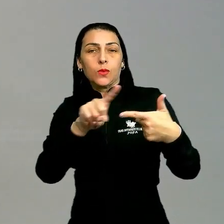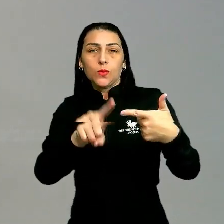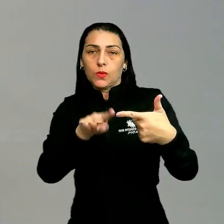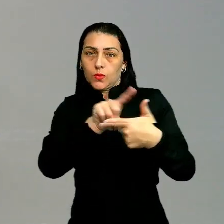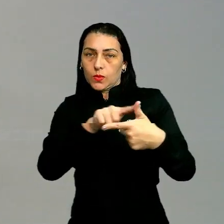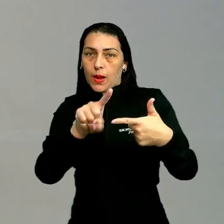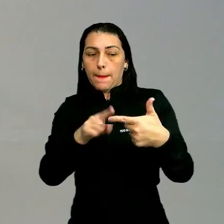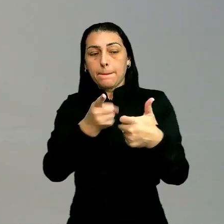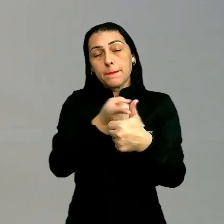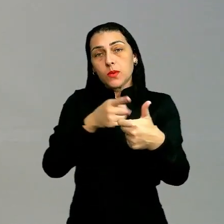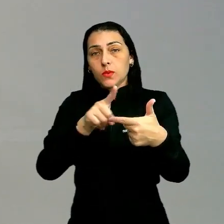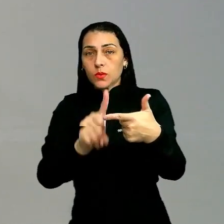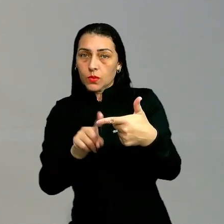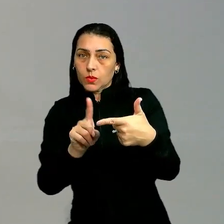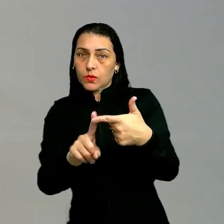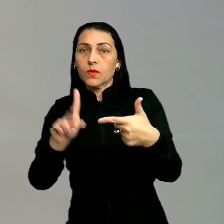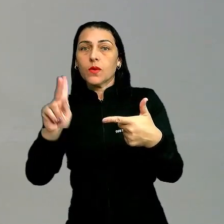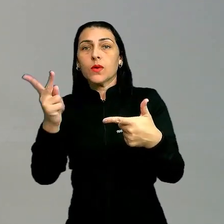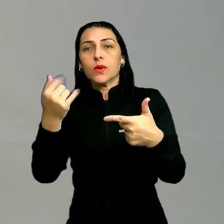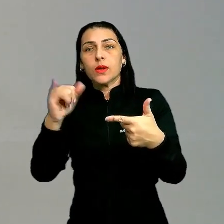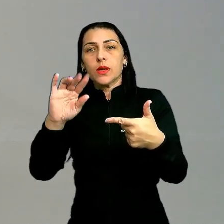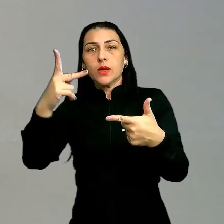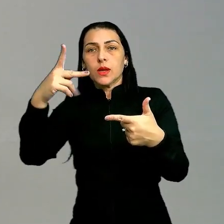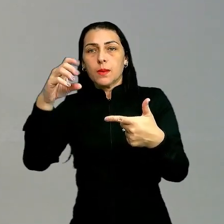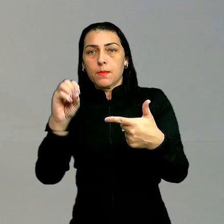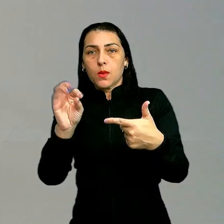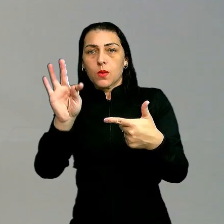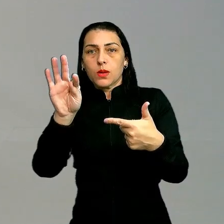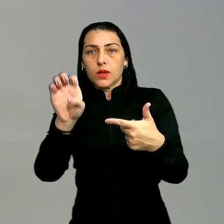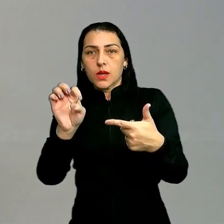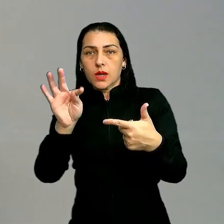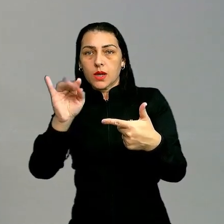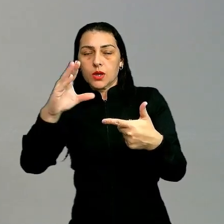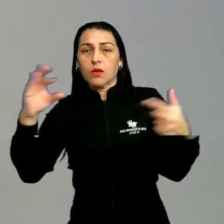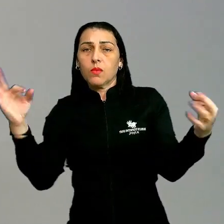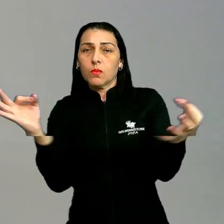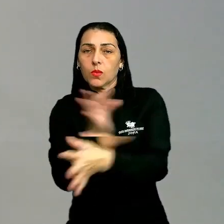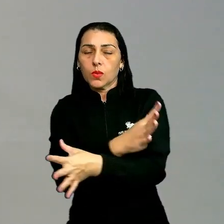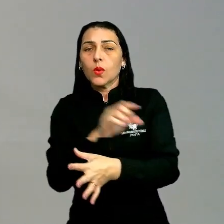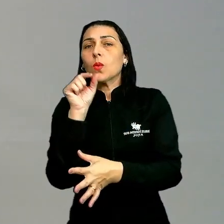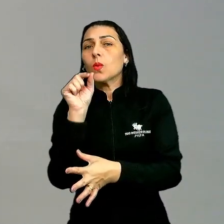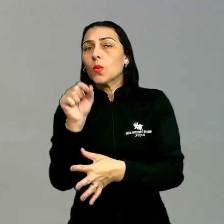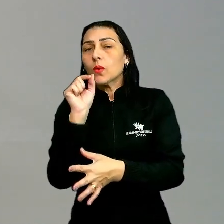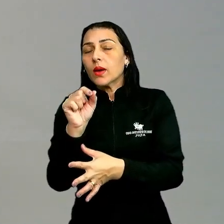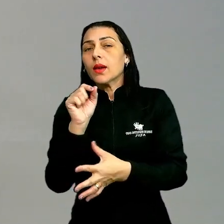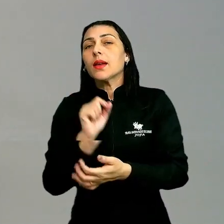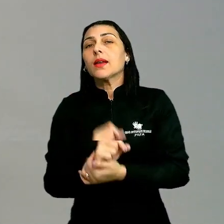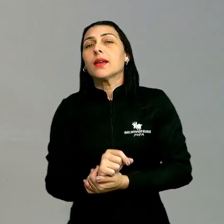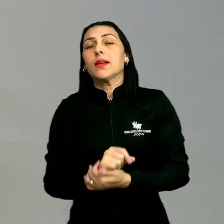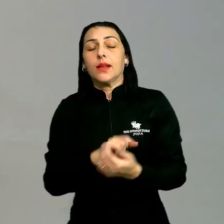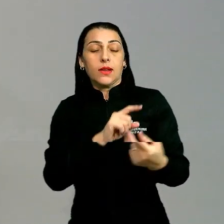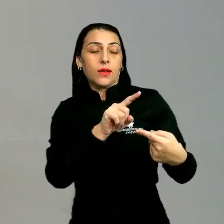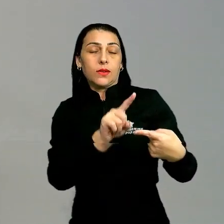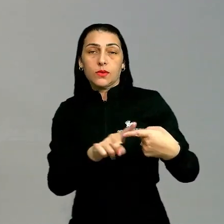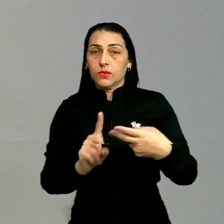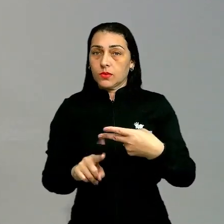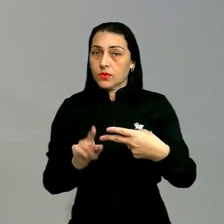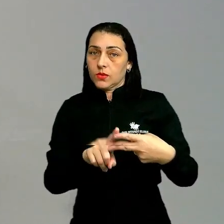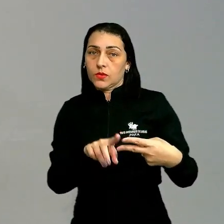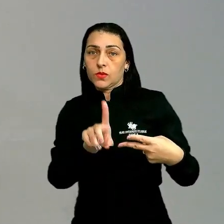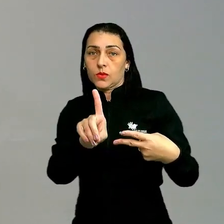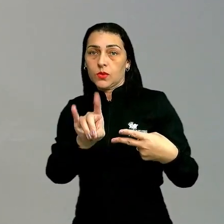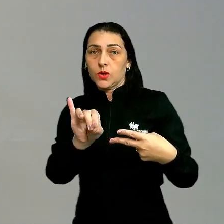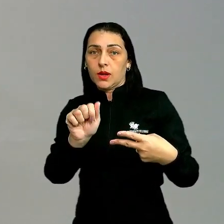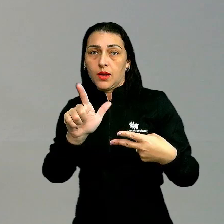premissas, ou a primeira ou a segunda, for hipotética, nós vamos concluir hipoteticamente. Então é dialético,